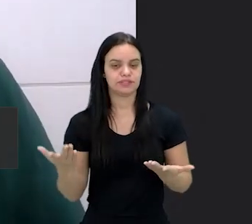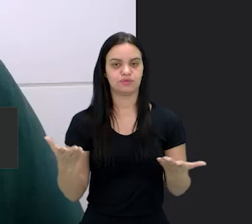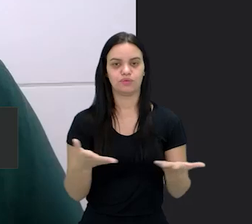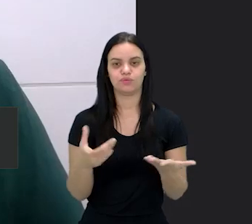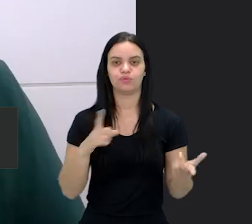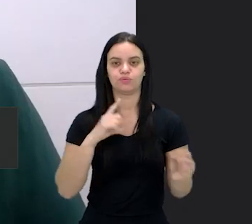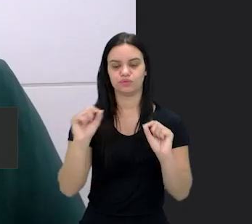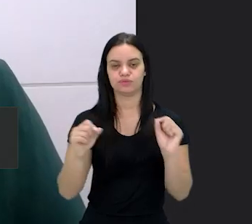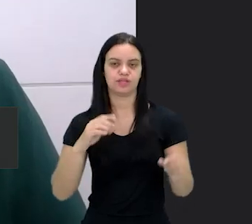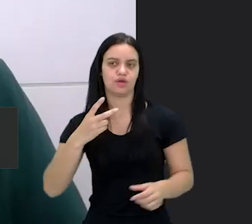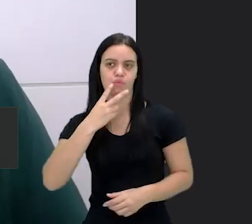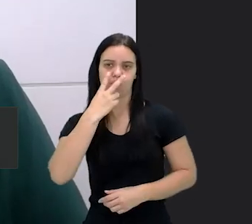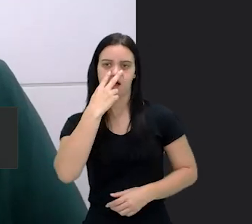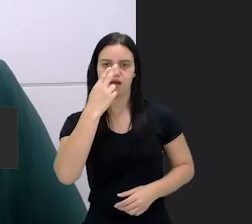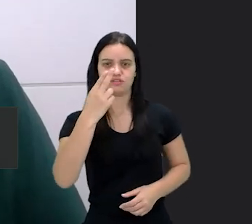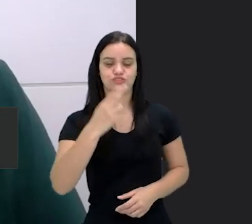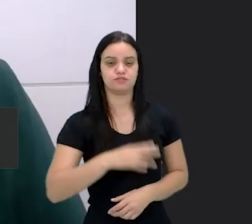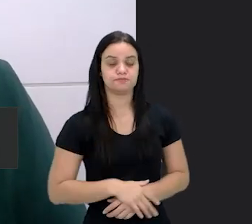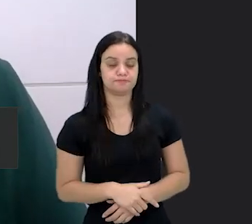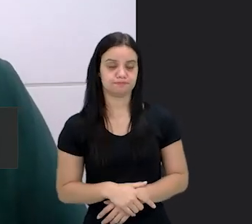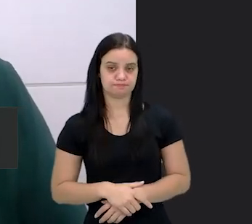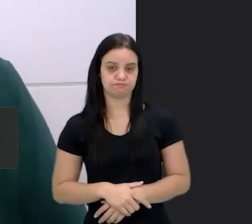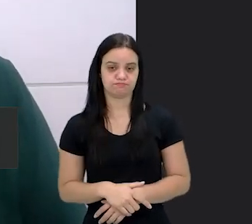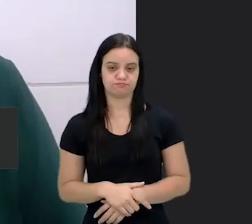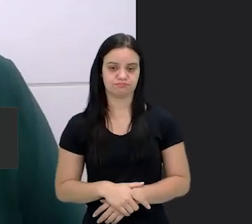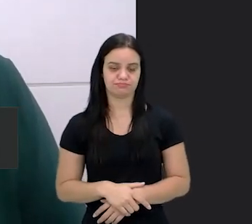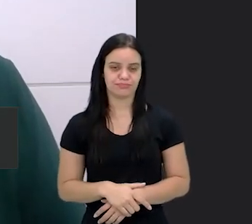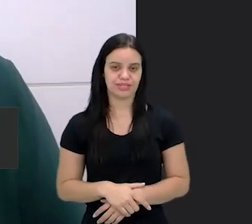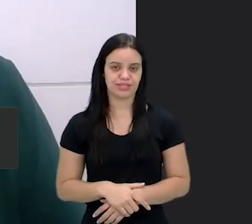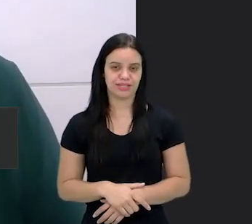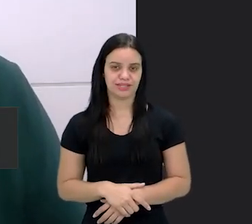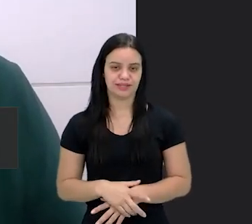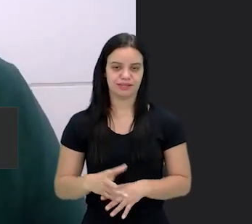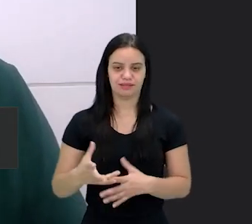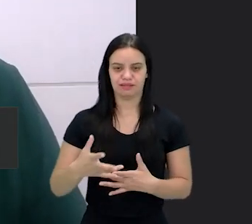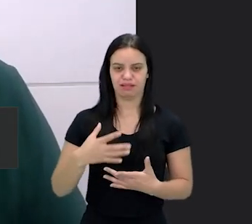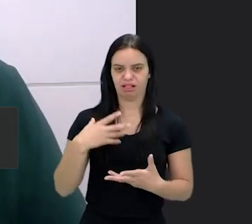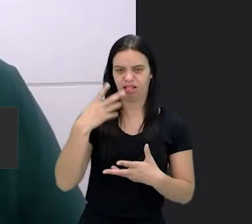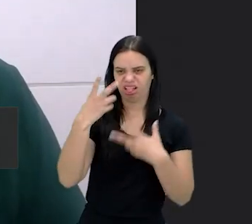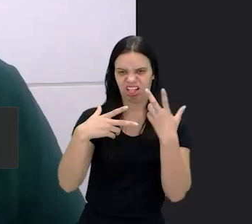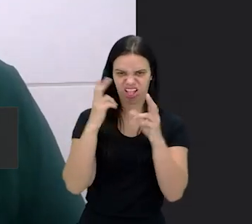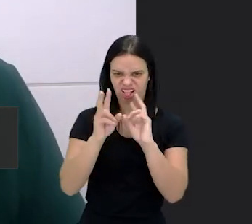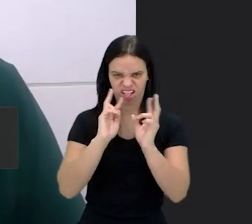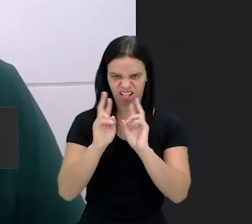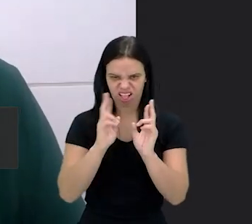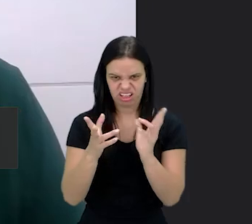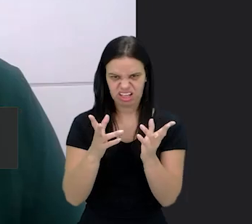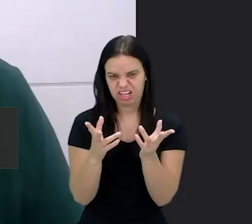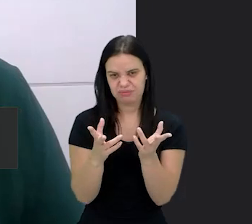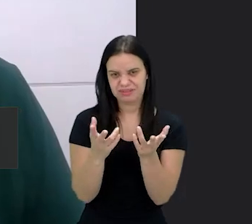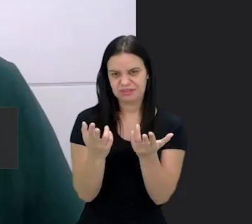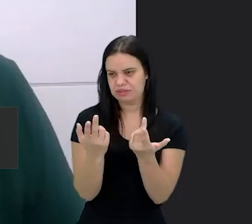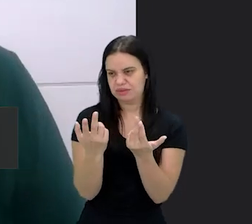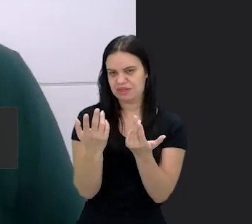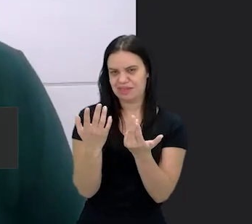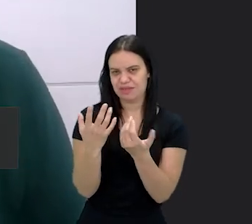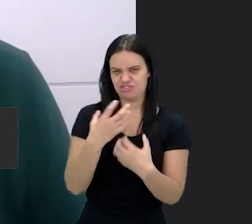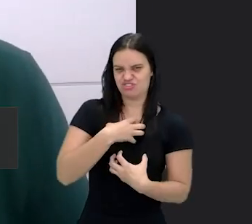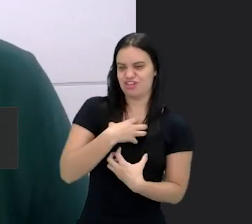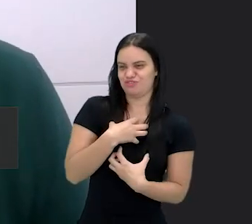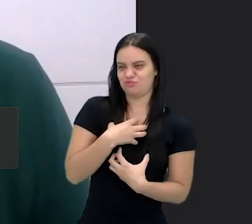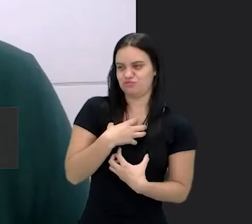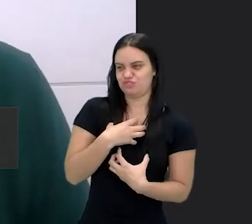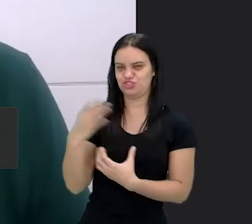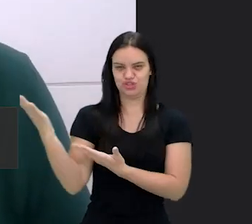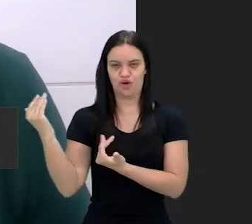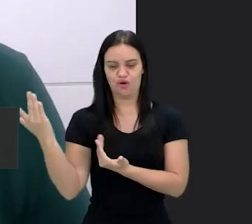atualmente, acredito que todas aquelas birras, aquelas coisas de moça, hoje